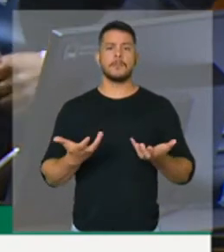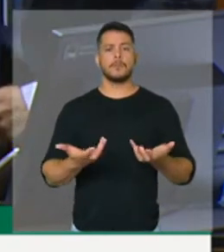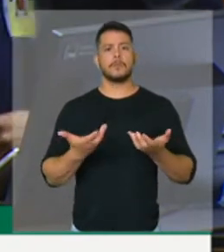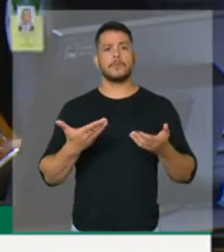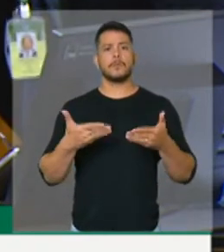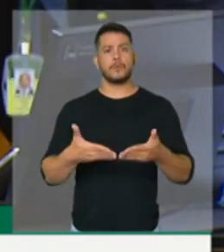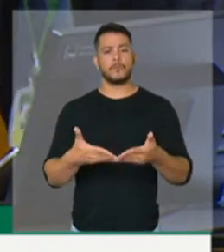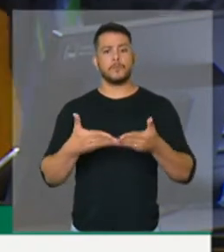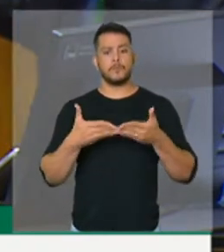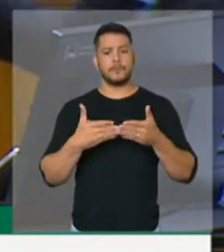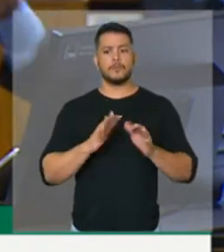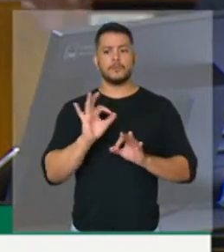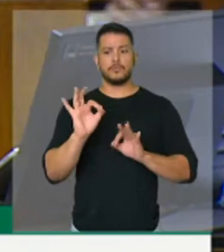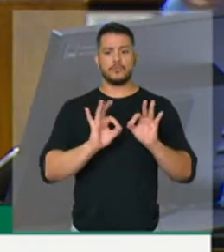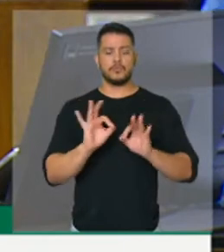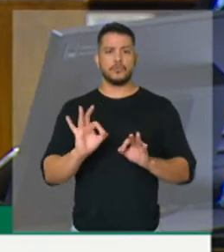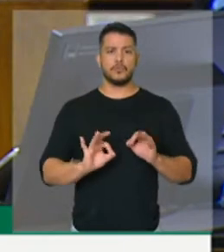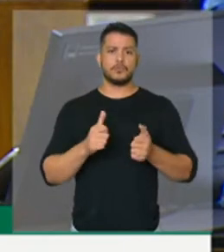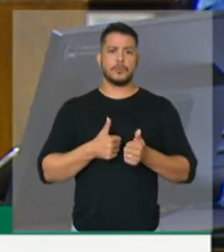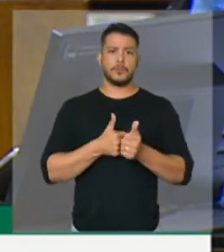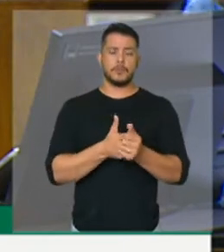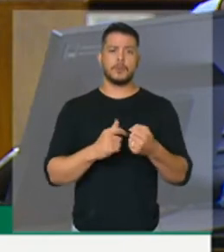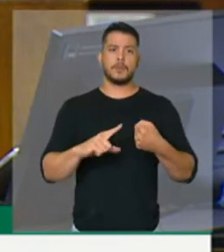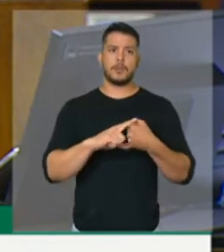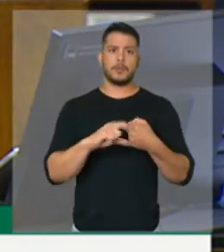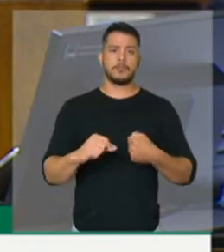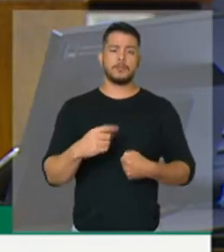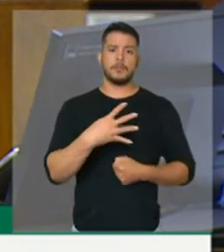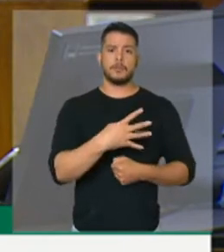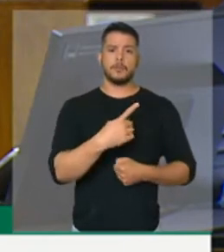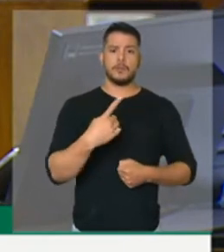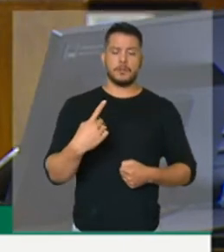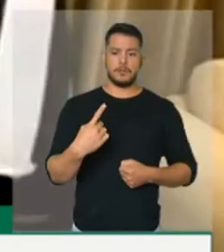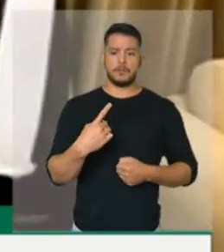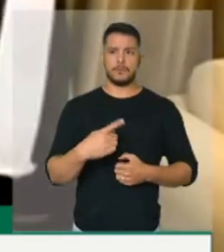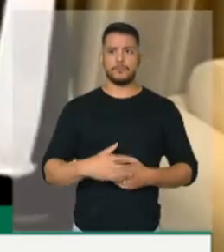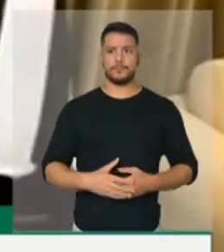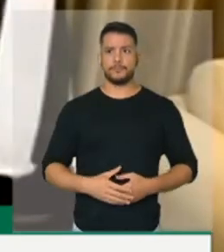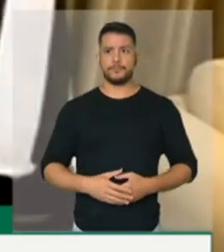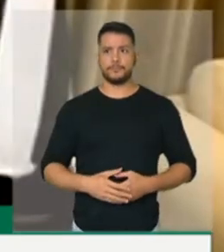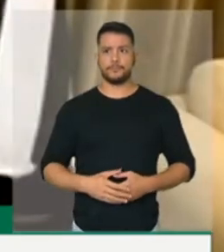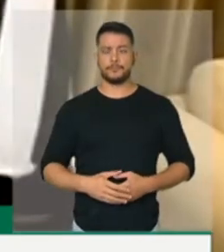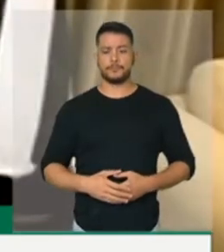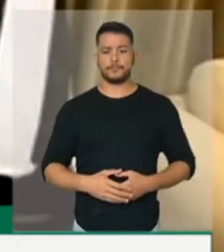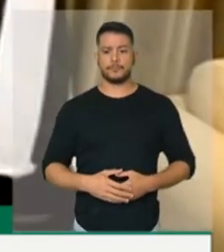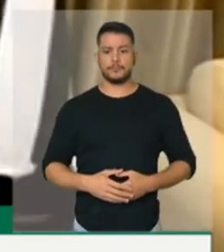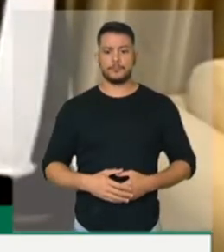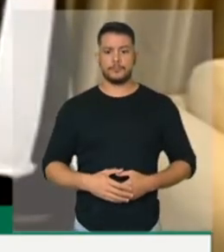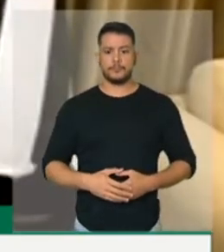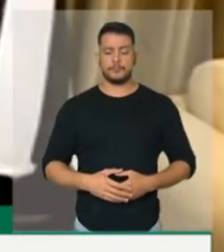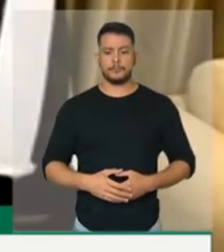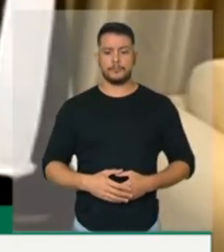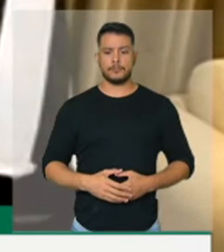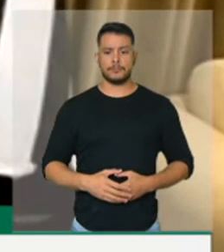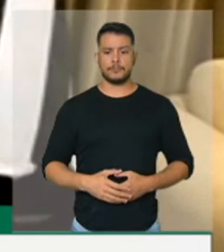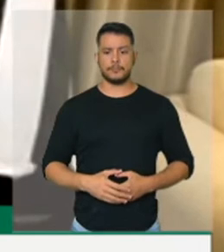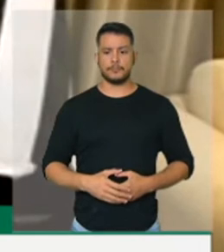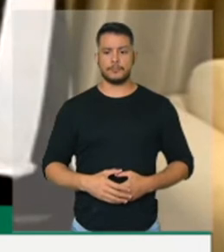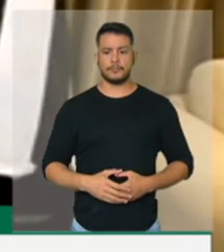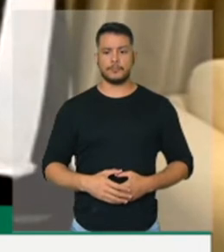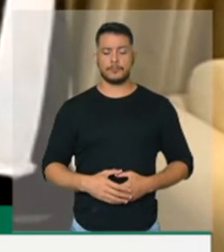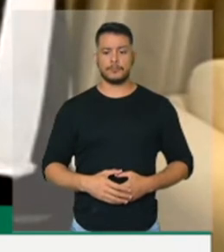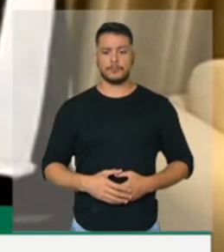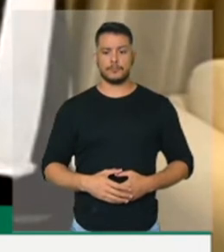questão de ordem com base no artigo 41, inciso 6º, combinado com o artigo 52, parágrafo 3º do Regimento Interno da Câmara dos